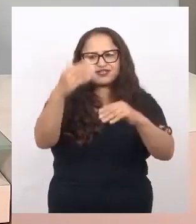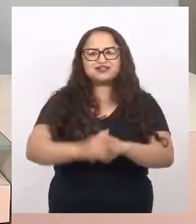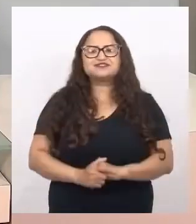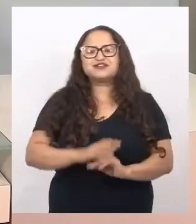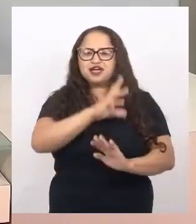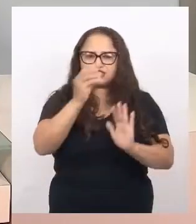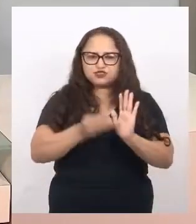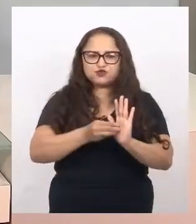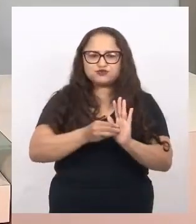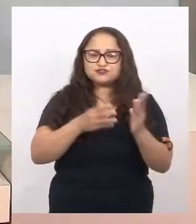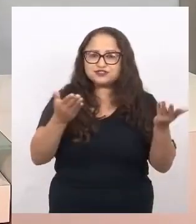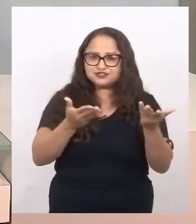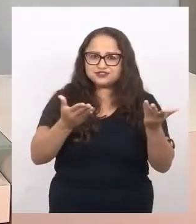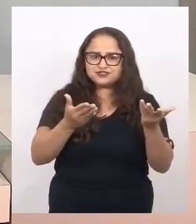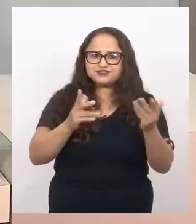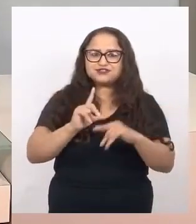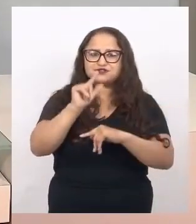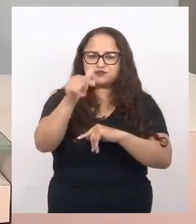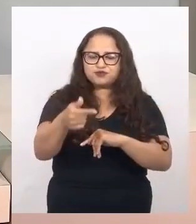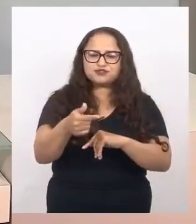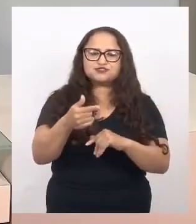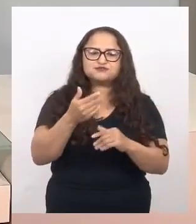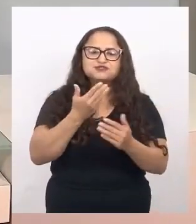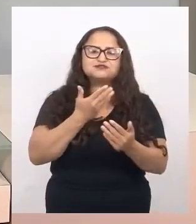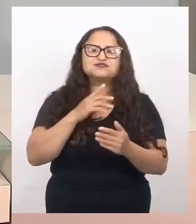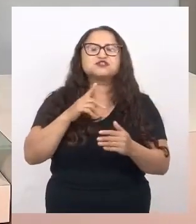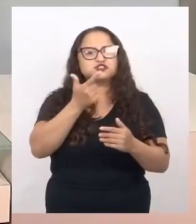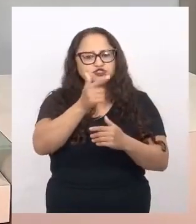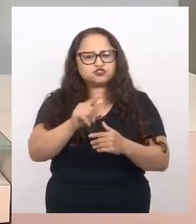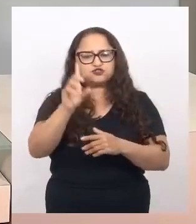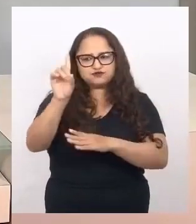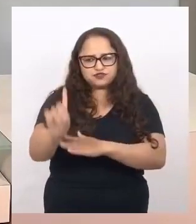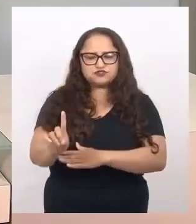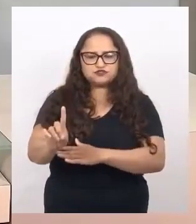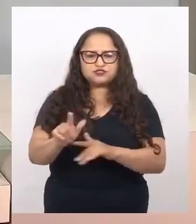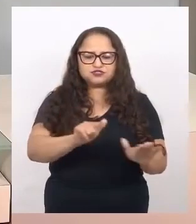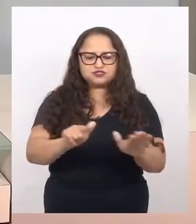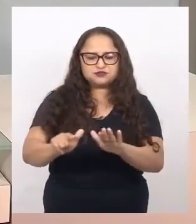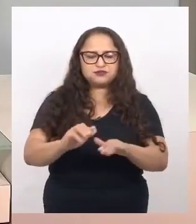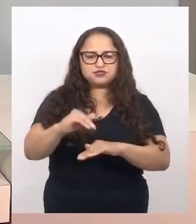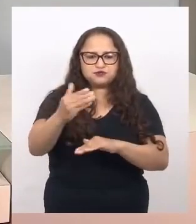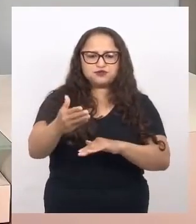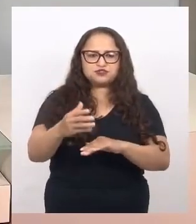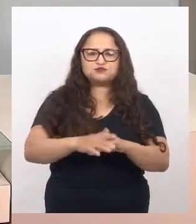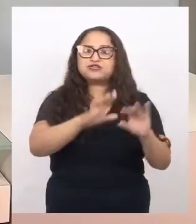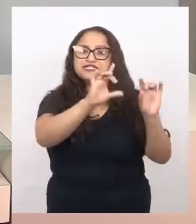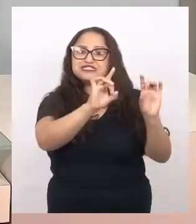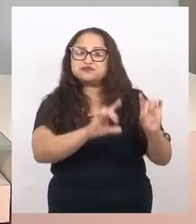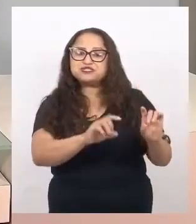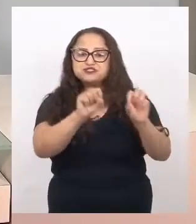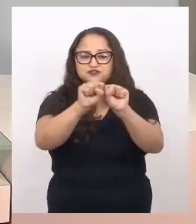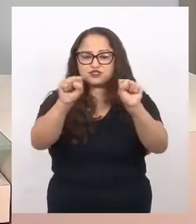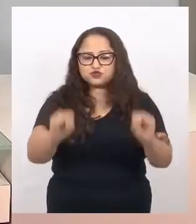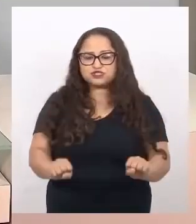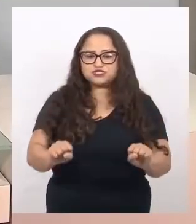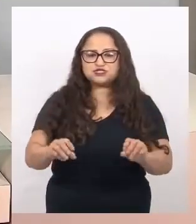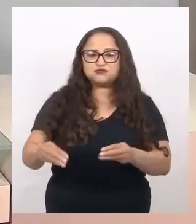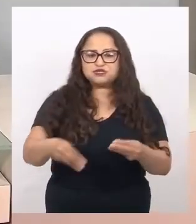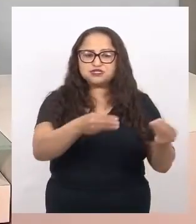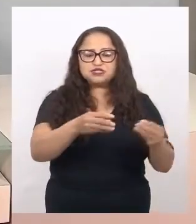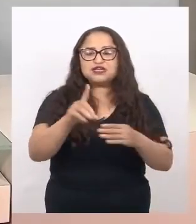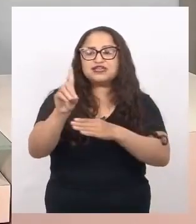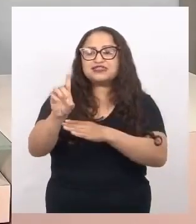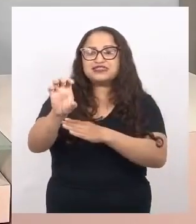mundo que acompanhou. A gente se vê, no caso das diretorias, de novo na semana que vem, para falar da tela específica do sistema de atribuição da